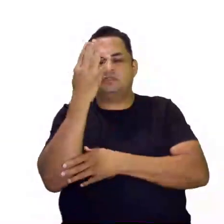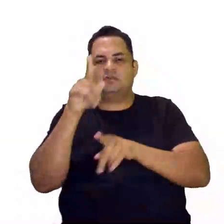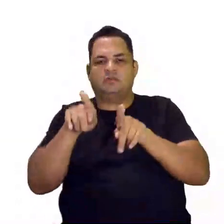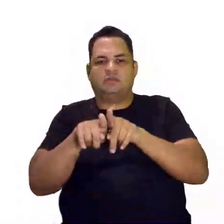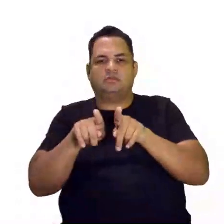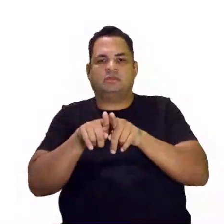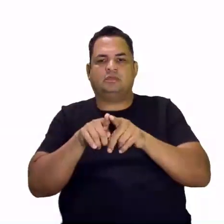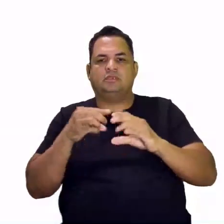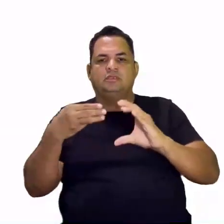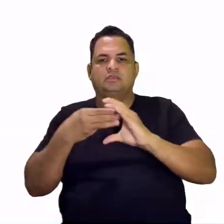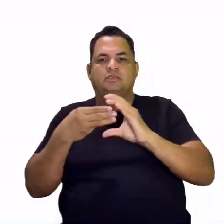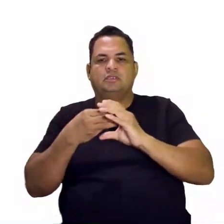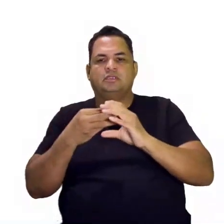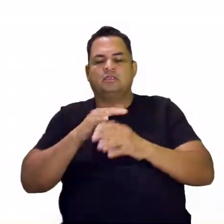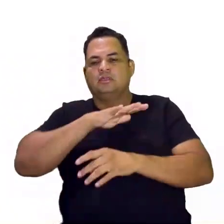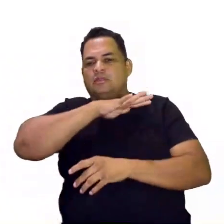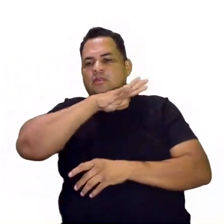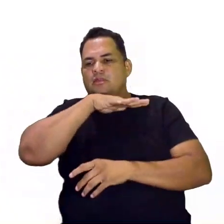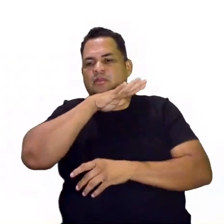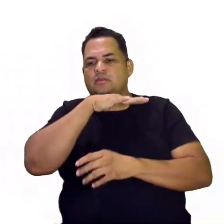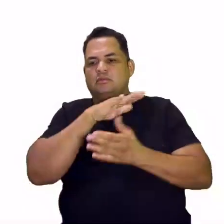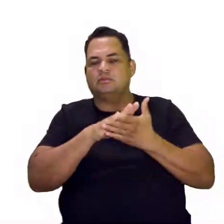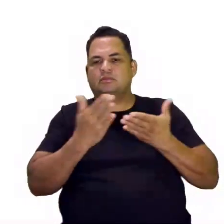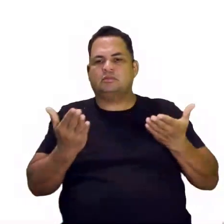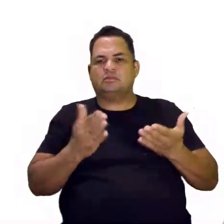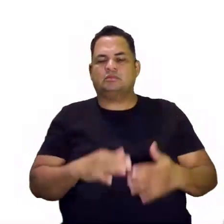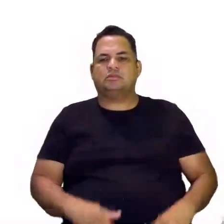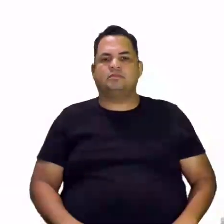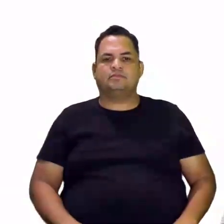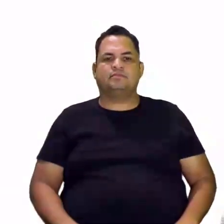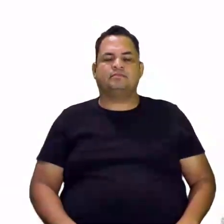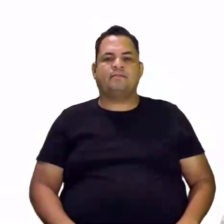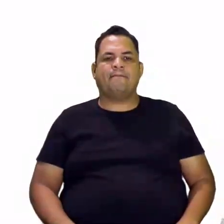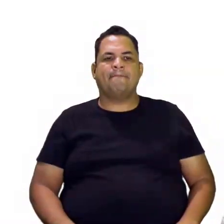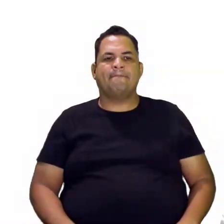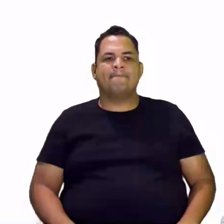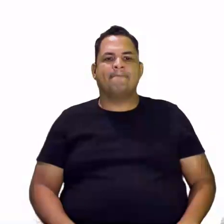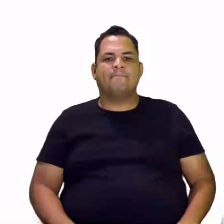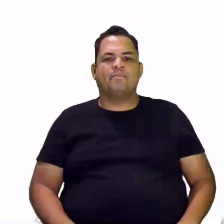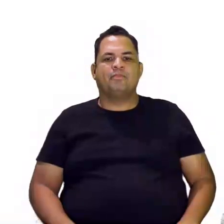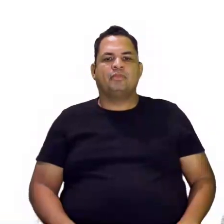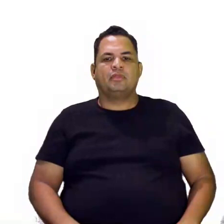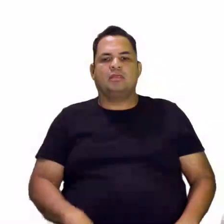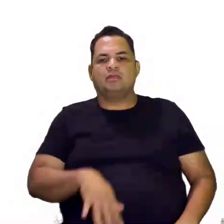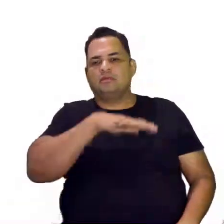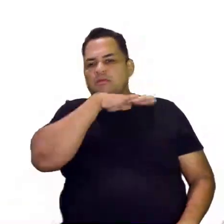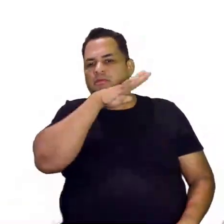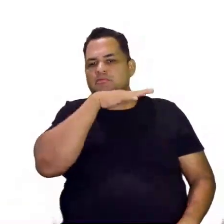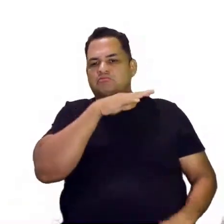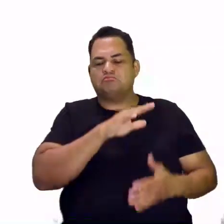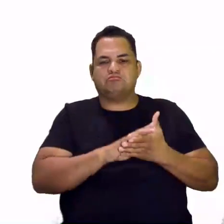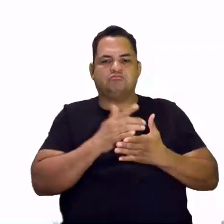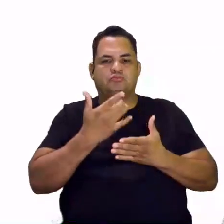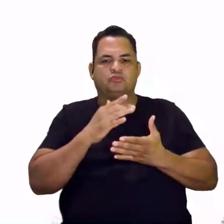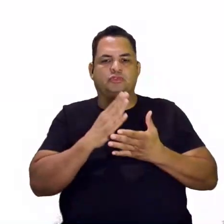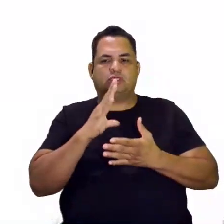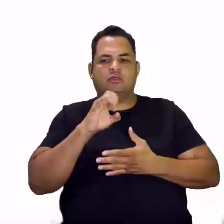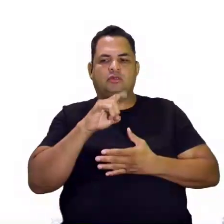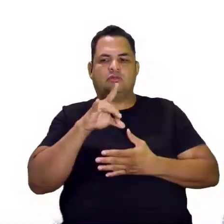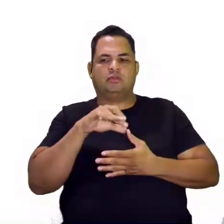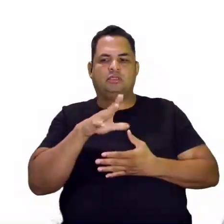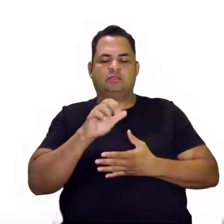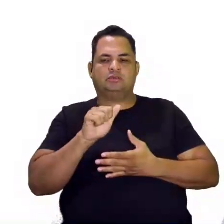tá? Então, o primeiro ponto que nos chama a atenção aqui, na animal você não vai ter cloroplasto de forma